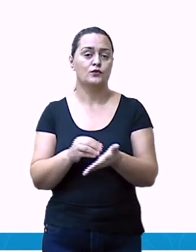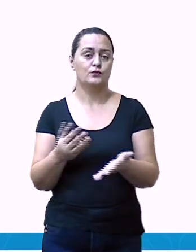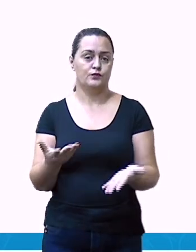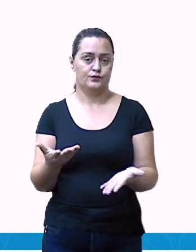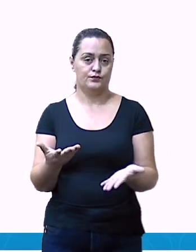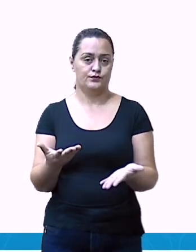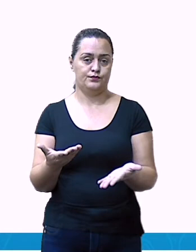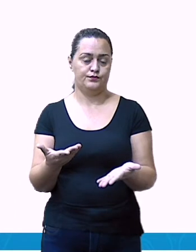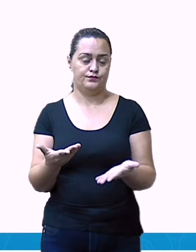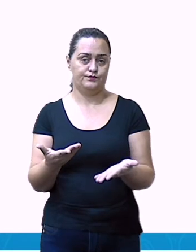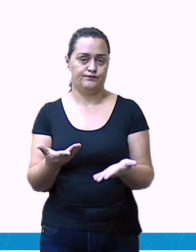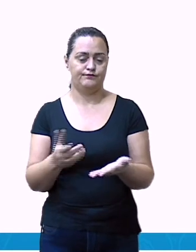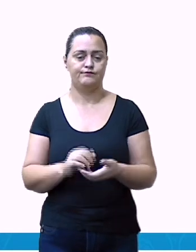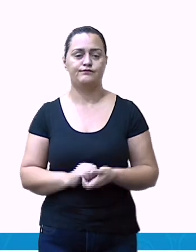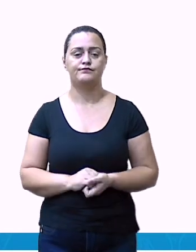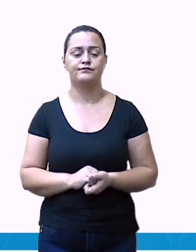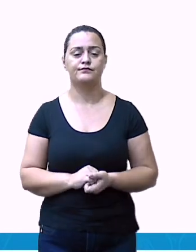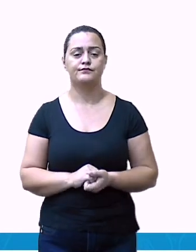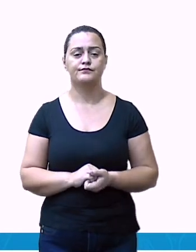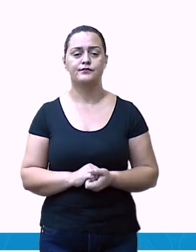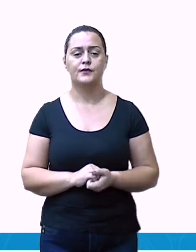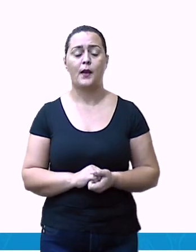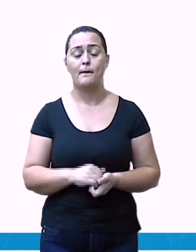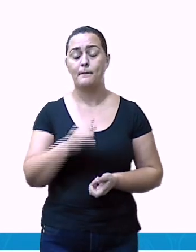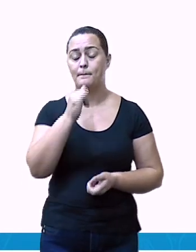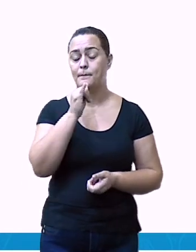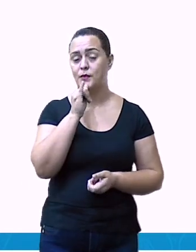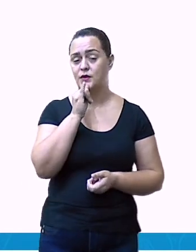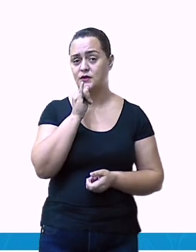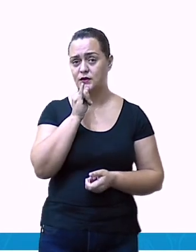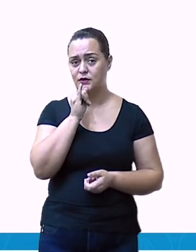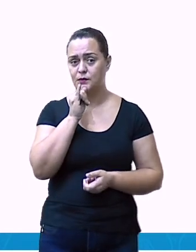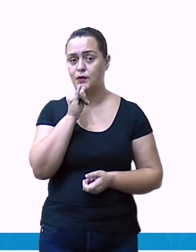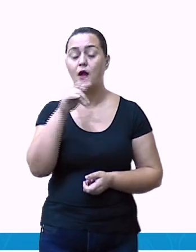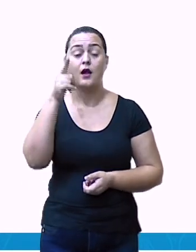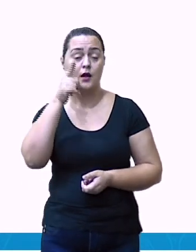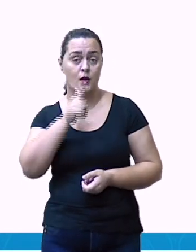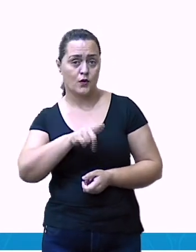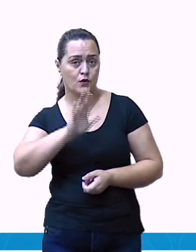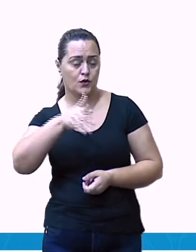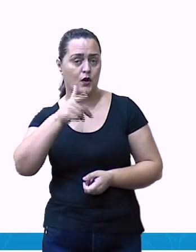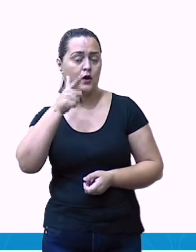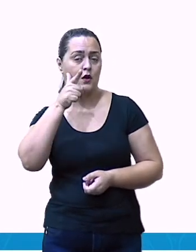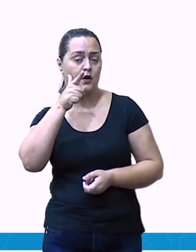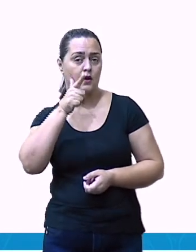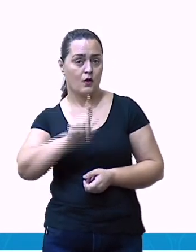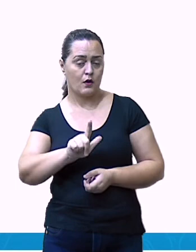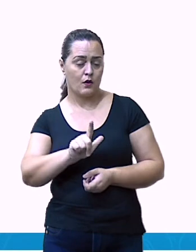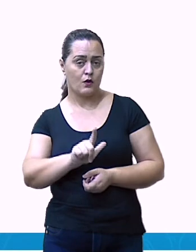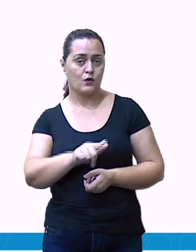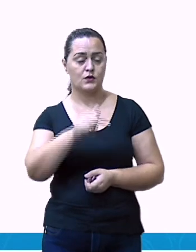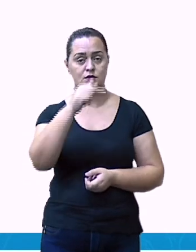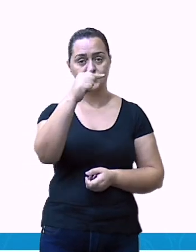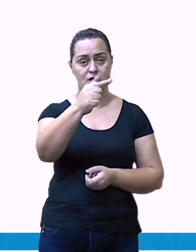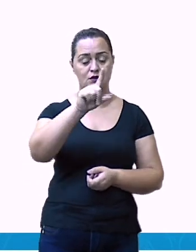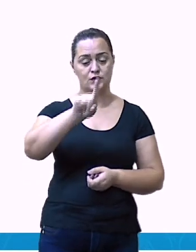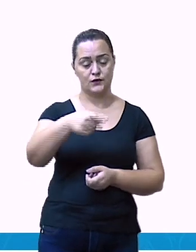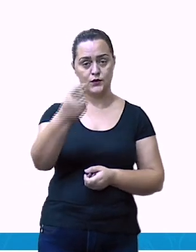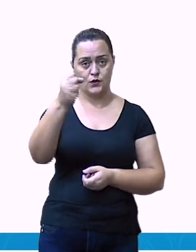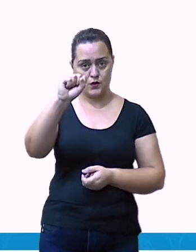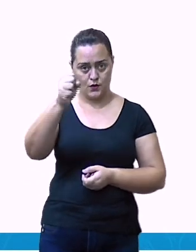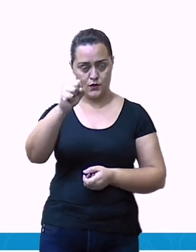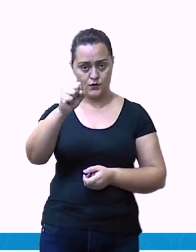ser escrito na forma decimal, 10,0 ou 10,00. Faça o cálculo, 10